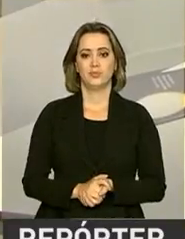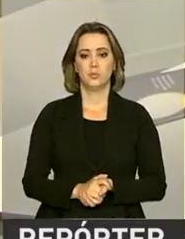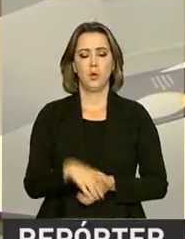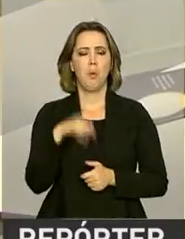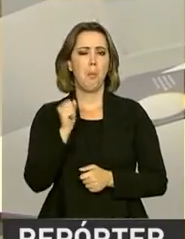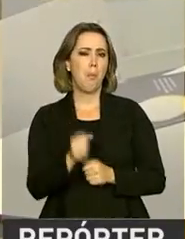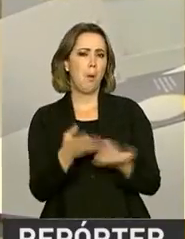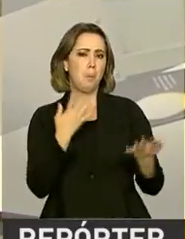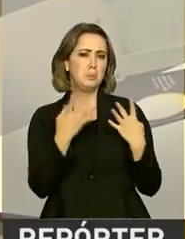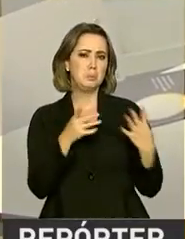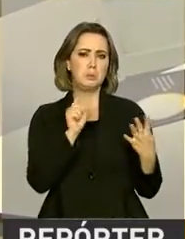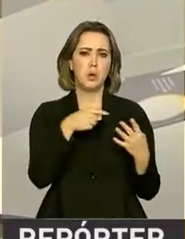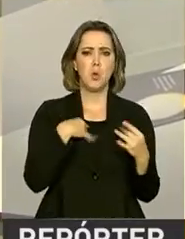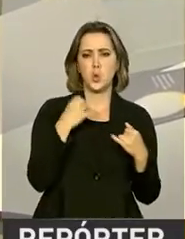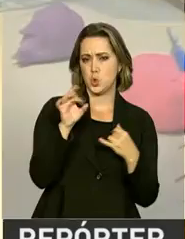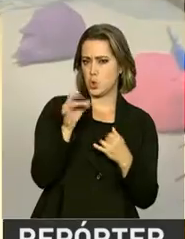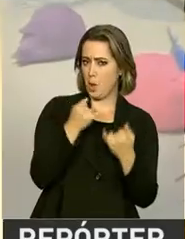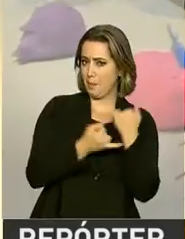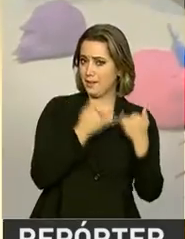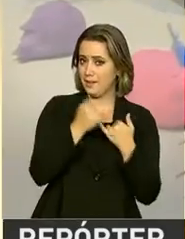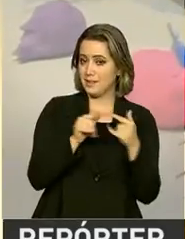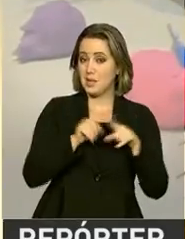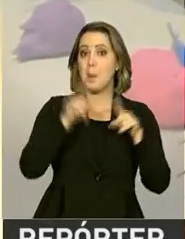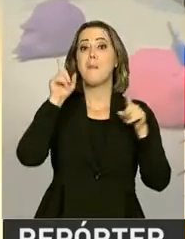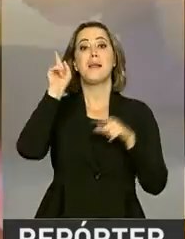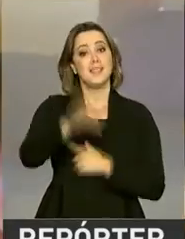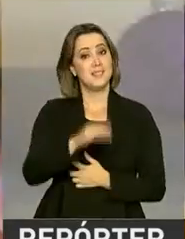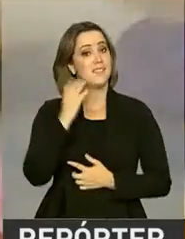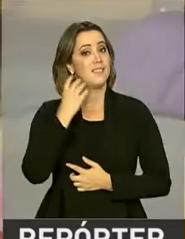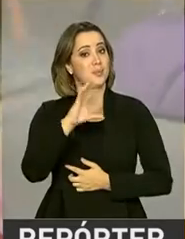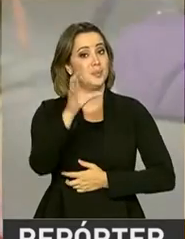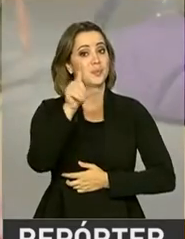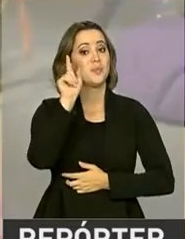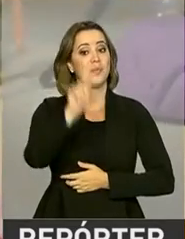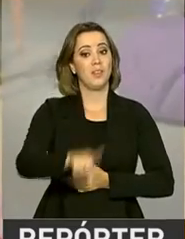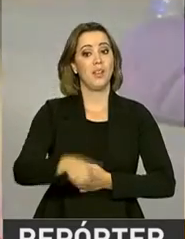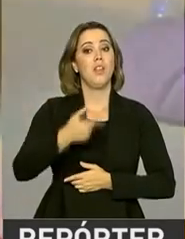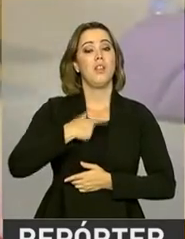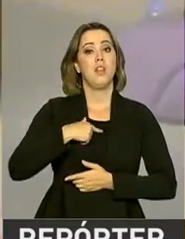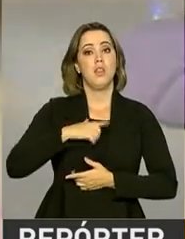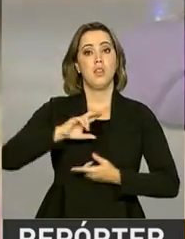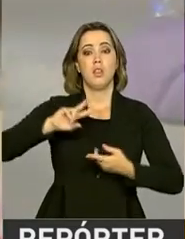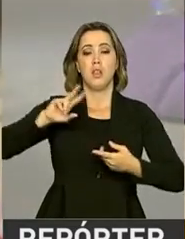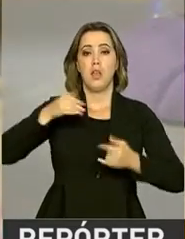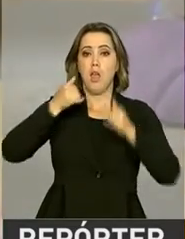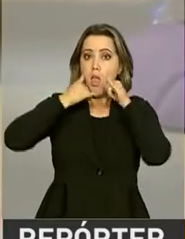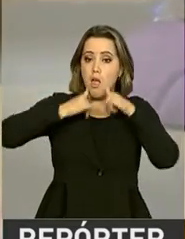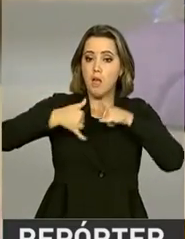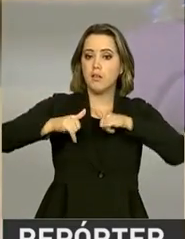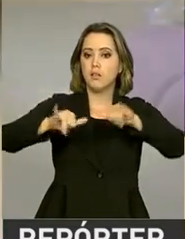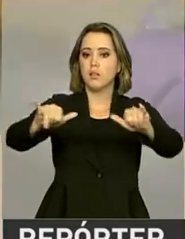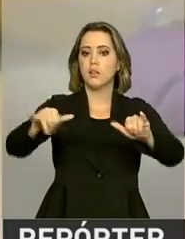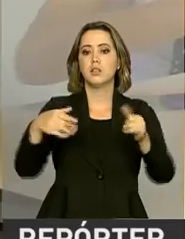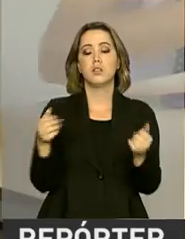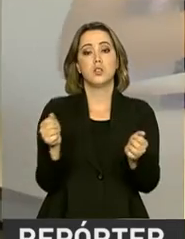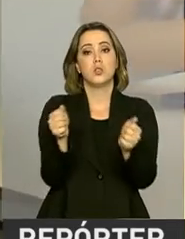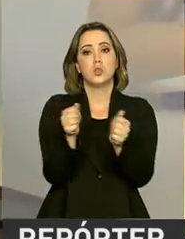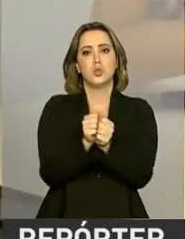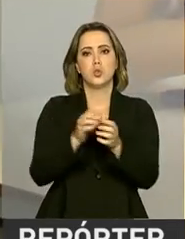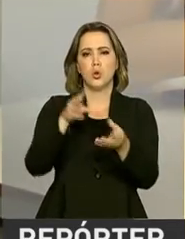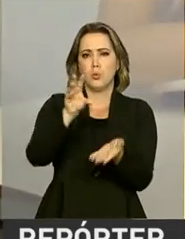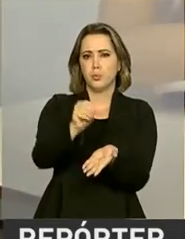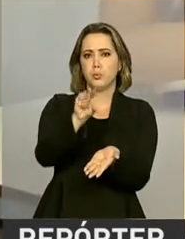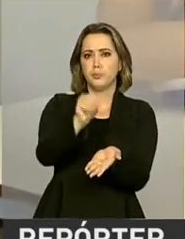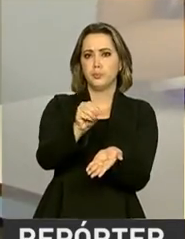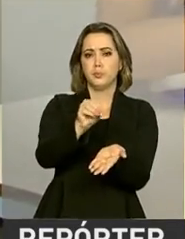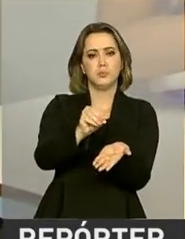pode parecer apenas uma brincadeira, mas é ciência. É um circuito de eletrônica feito em massinha de modelar. O